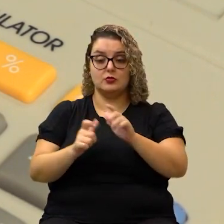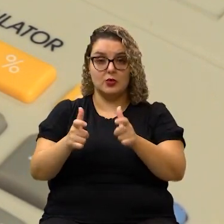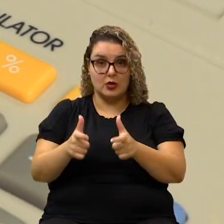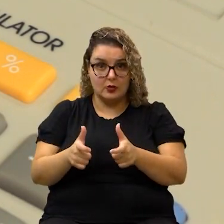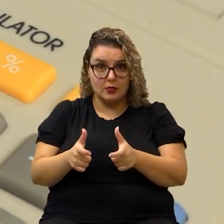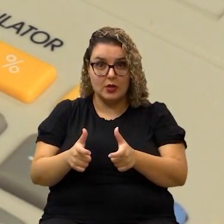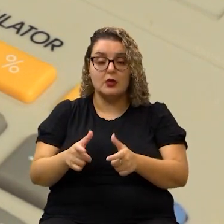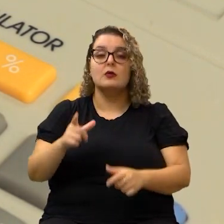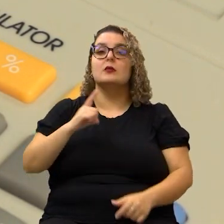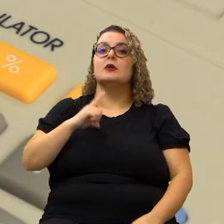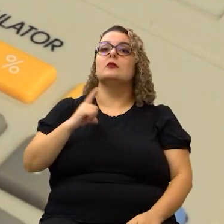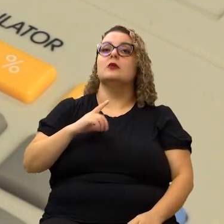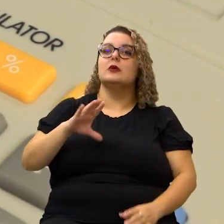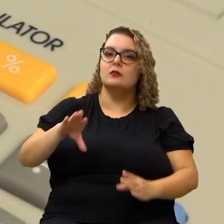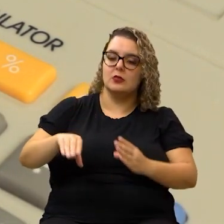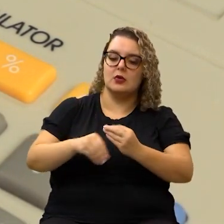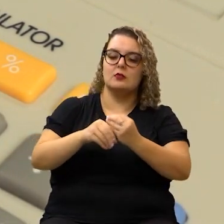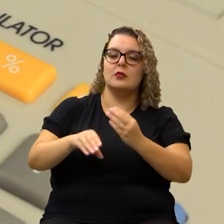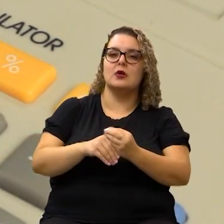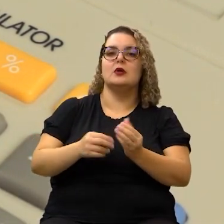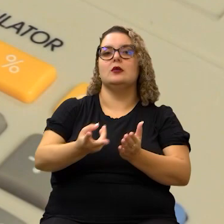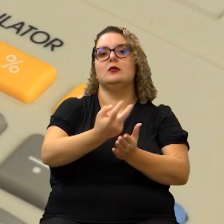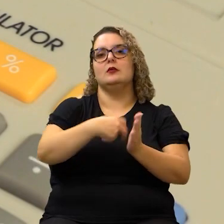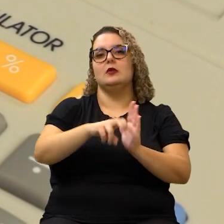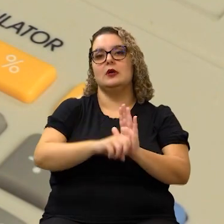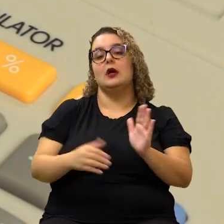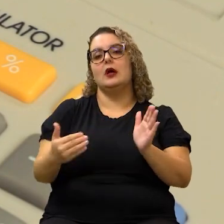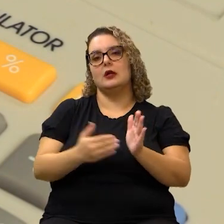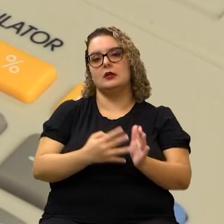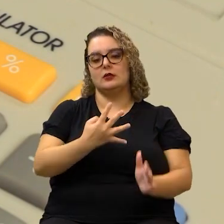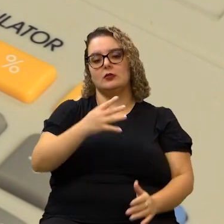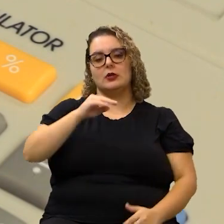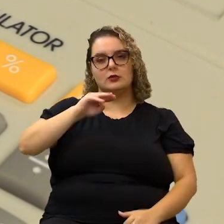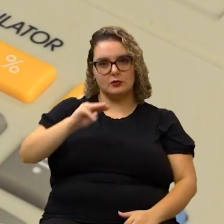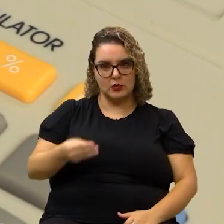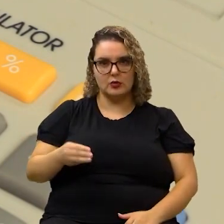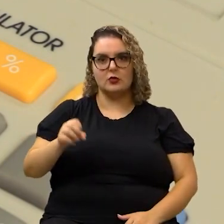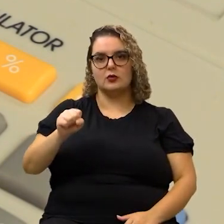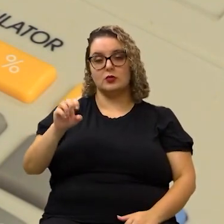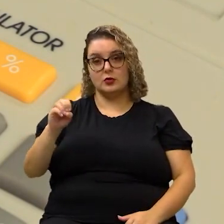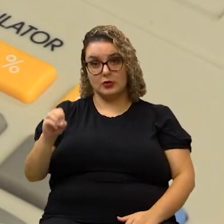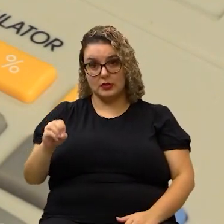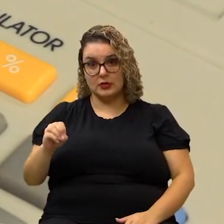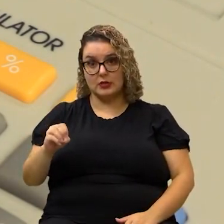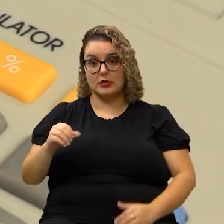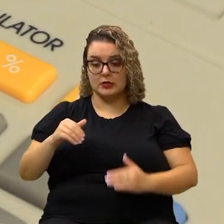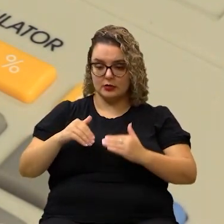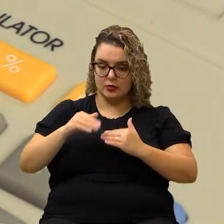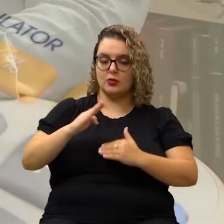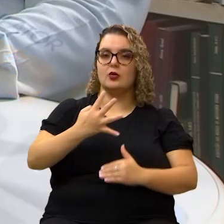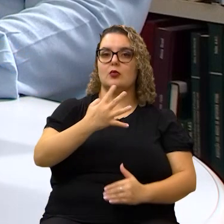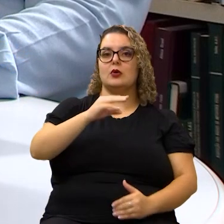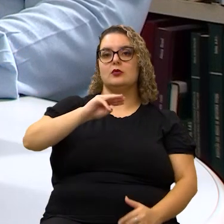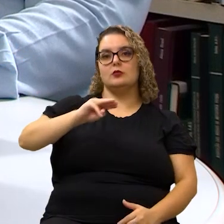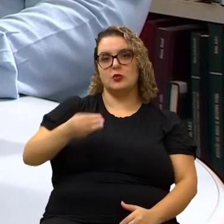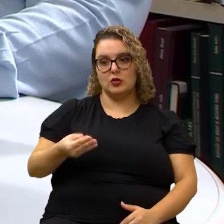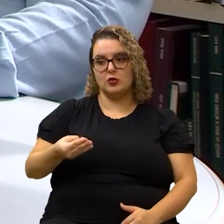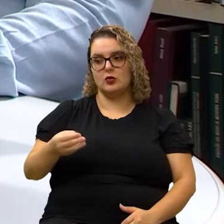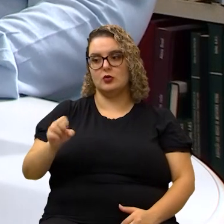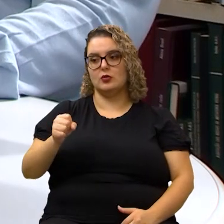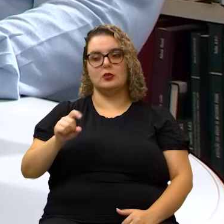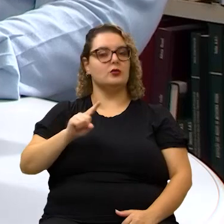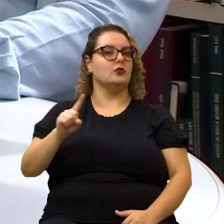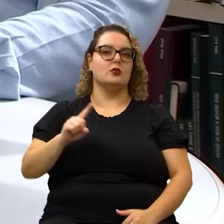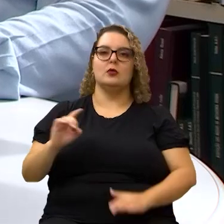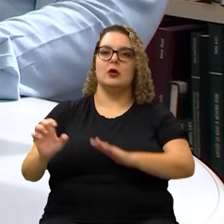pequeno porte, ela vai tendo também um incremento de tributação até chegar nos 4.800.000. Depois que ela ultrapassa os 4.800.000, ela não